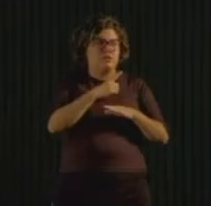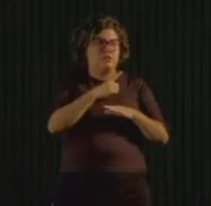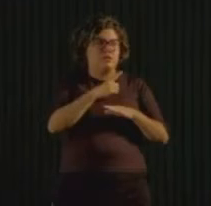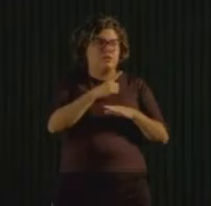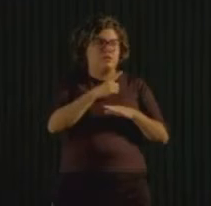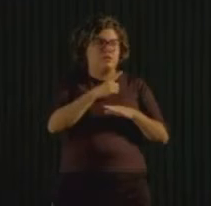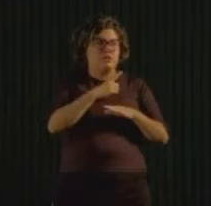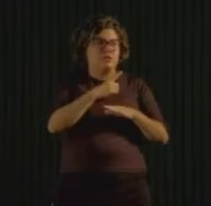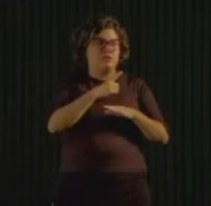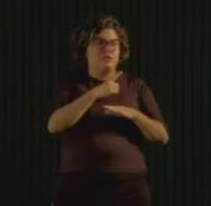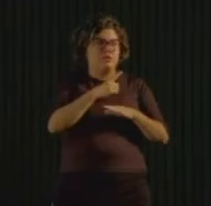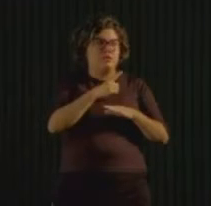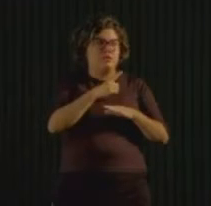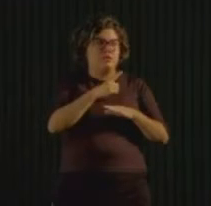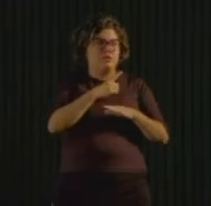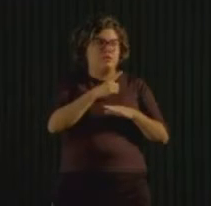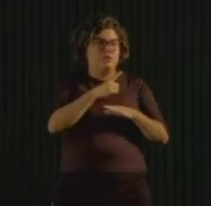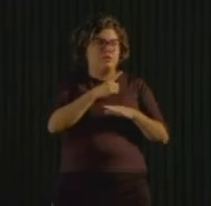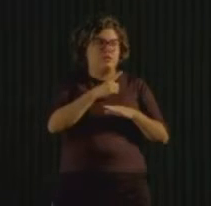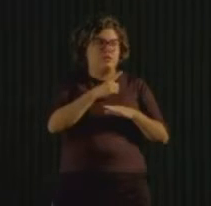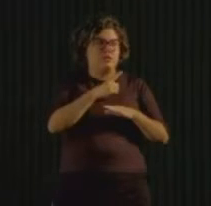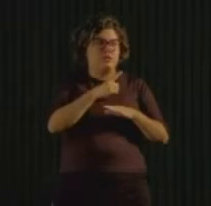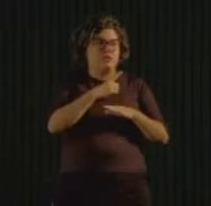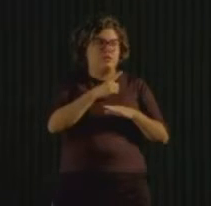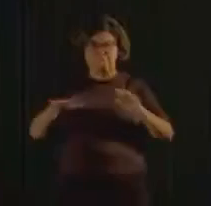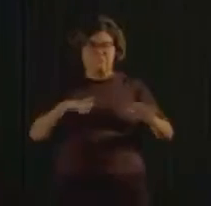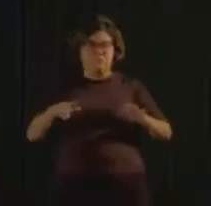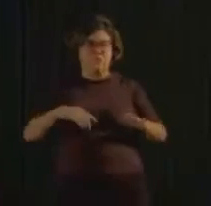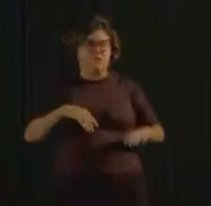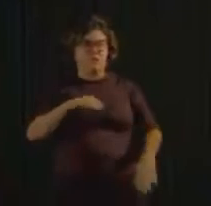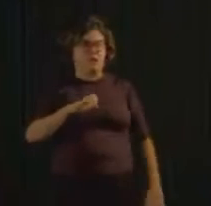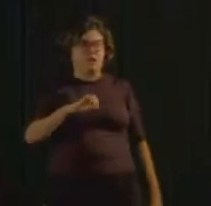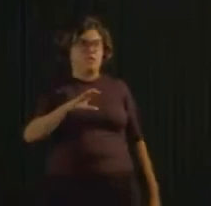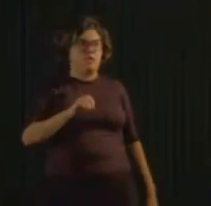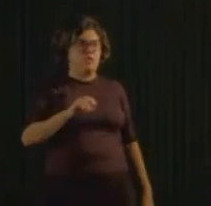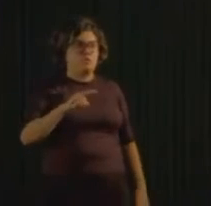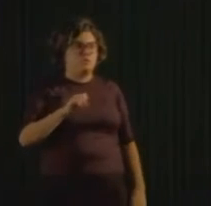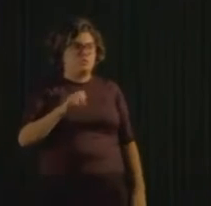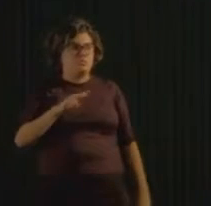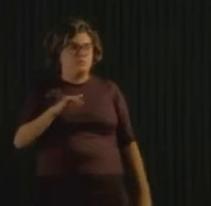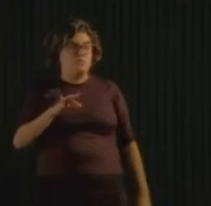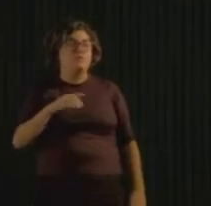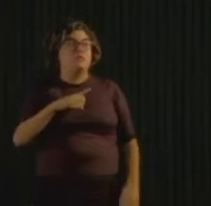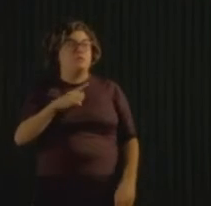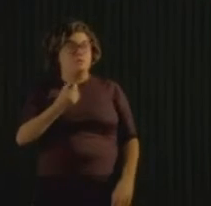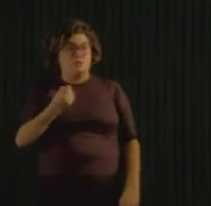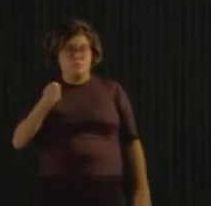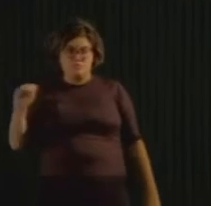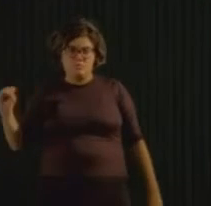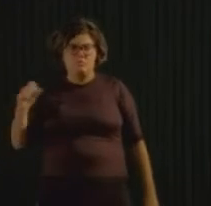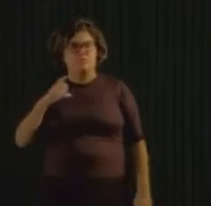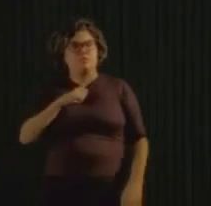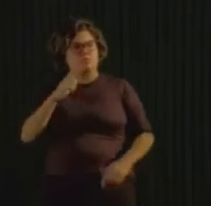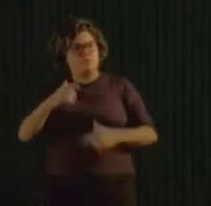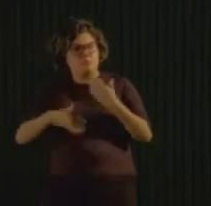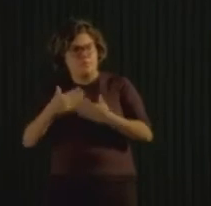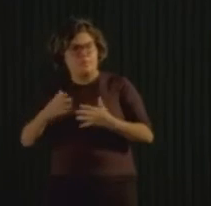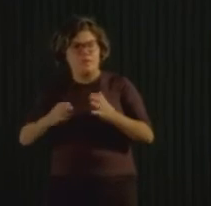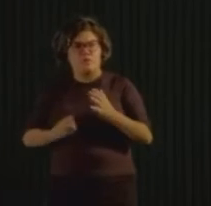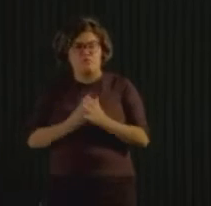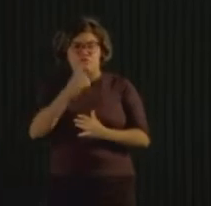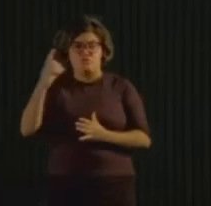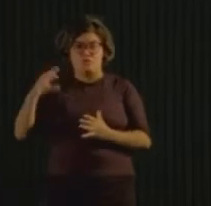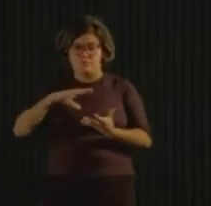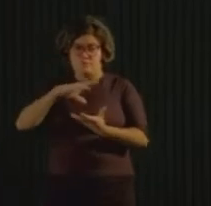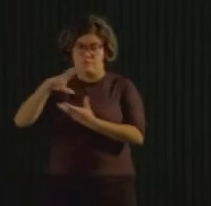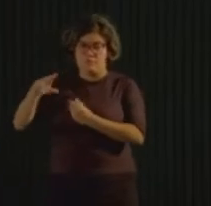brasileira. Aqui são algumas fotos dos movimentos de mobilização da Ecosurf. Desde o ano 2000, a Ecosurf realiza o Dia